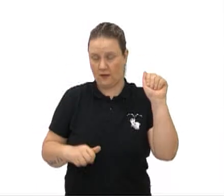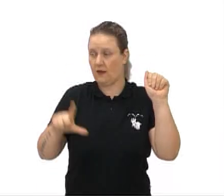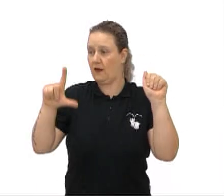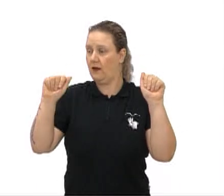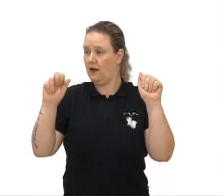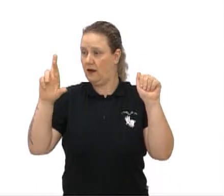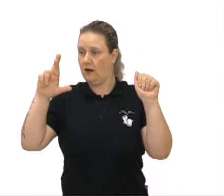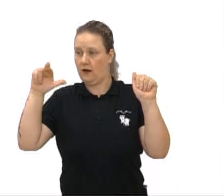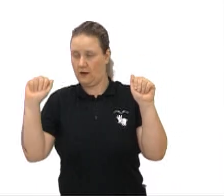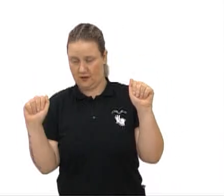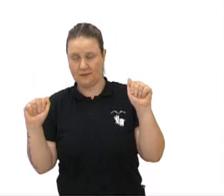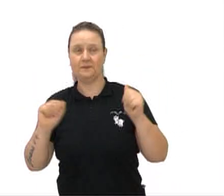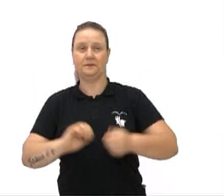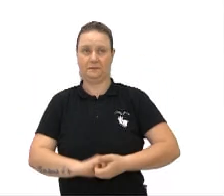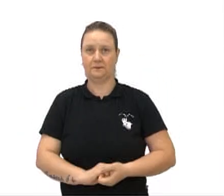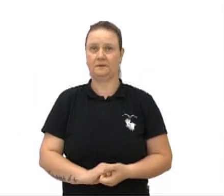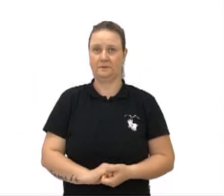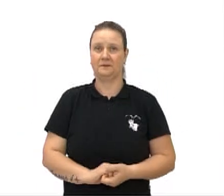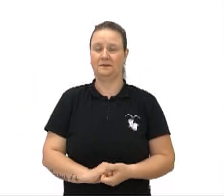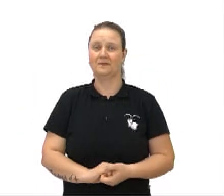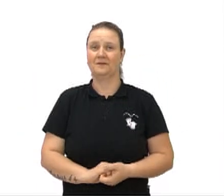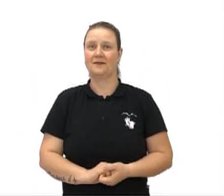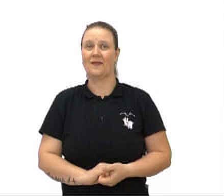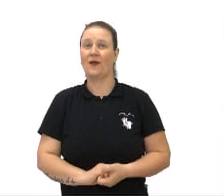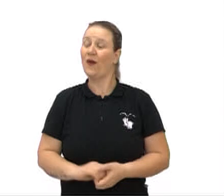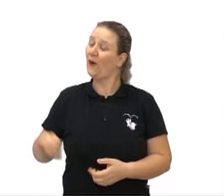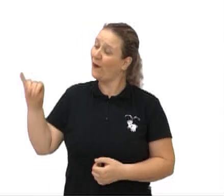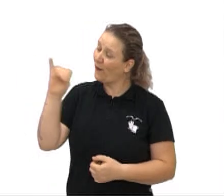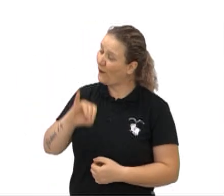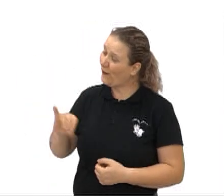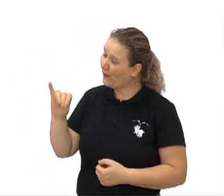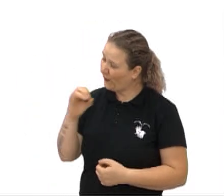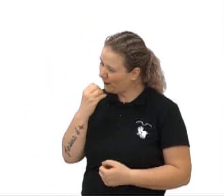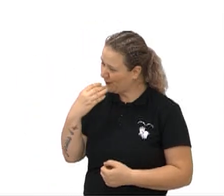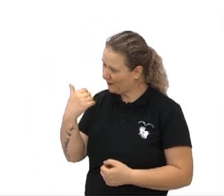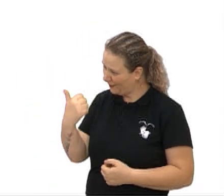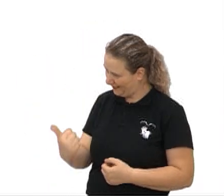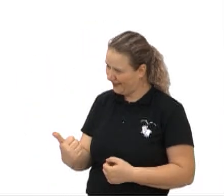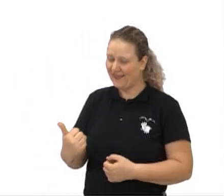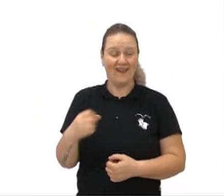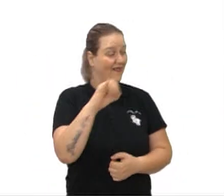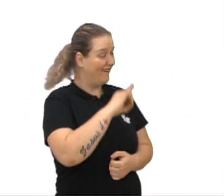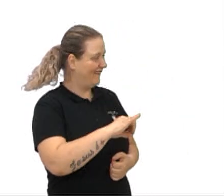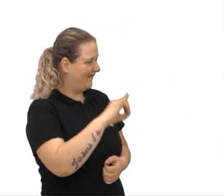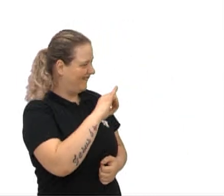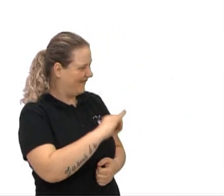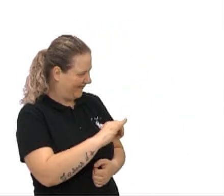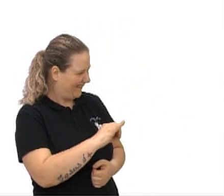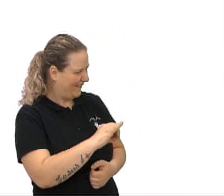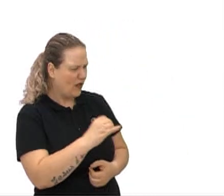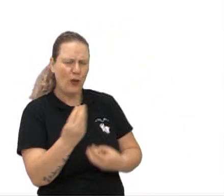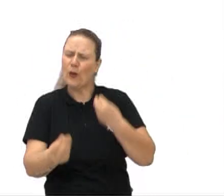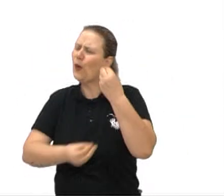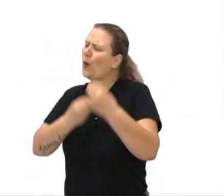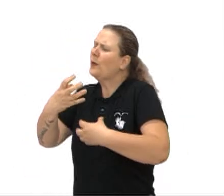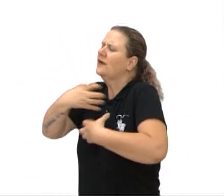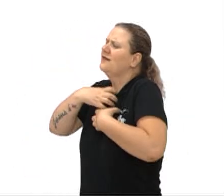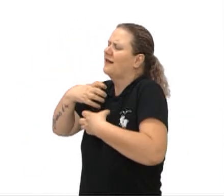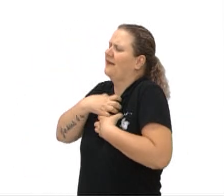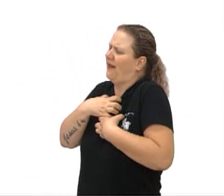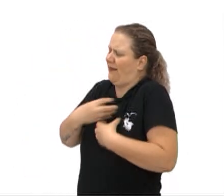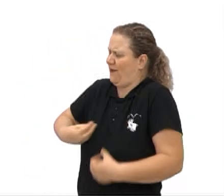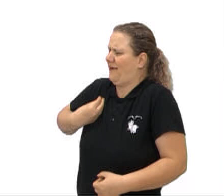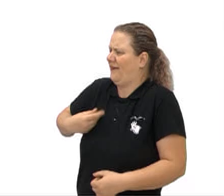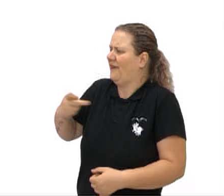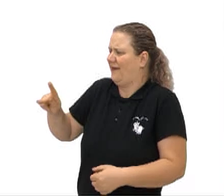muito bem. Então, a parte da saudação ficou ali, né? A Ana diz, olá, Laura. A Laura responde, olá. A Ana pergunta, como está, né? Que tal?